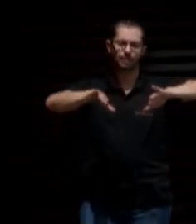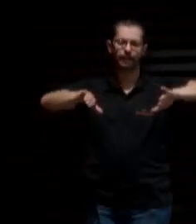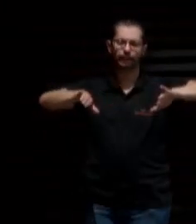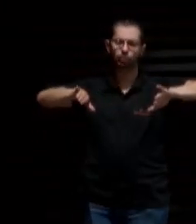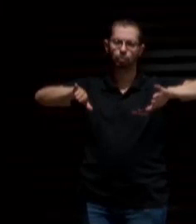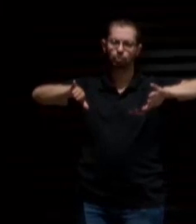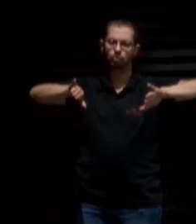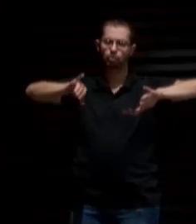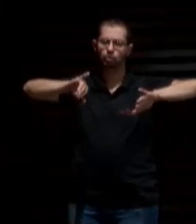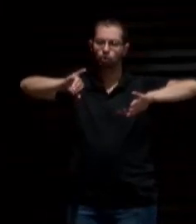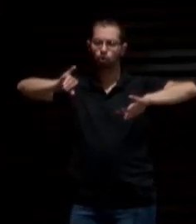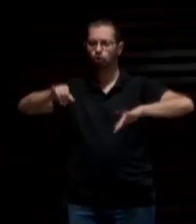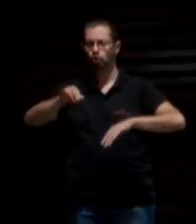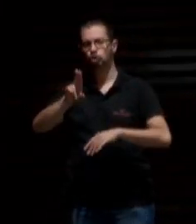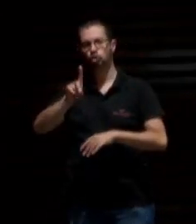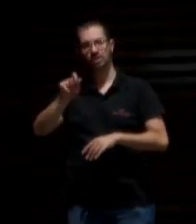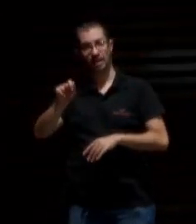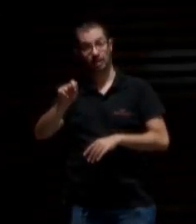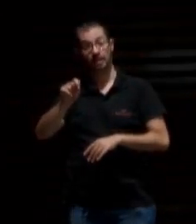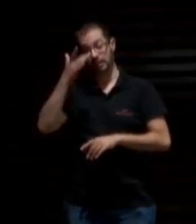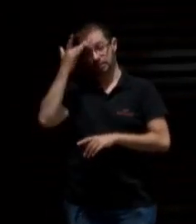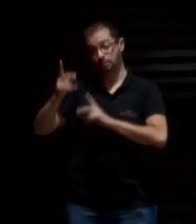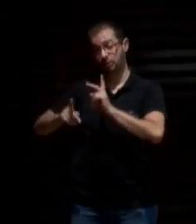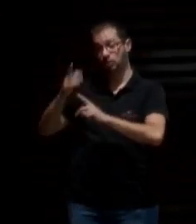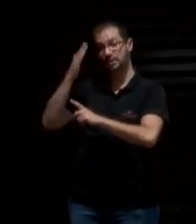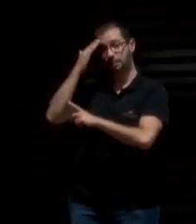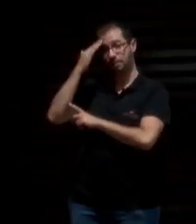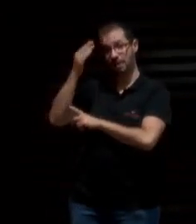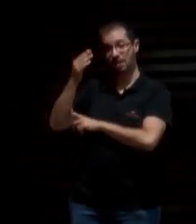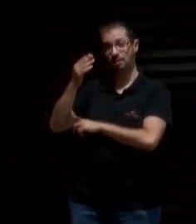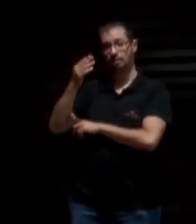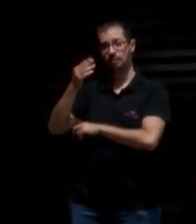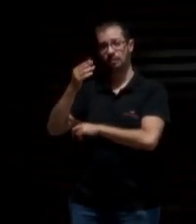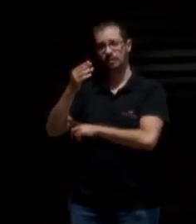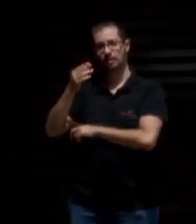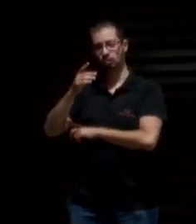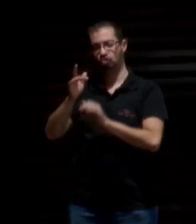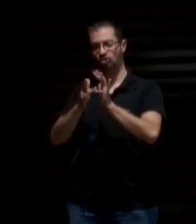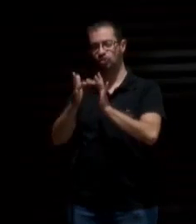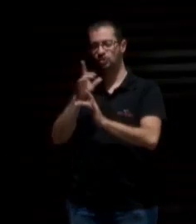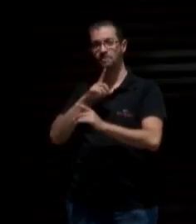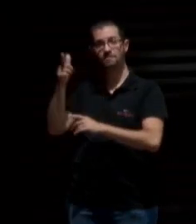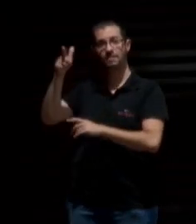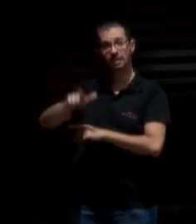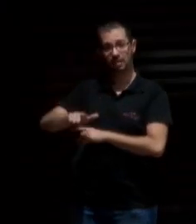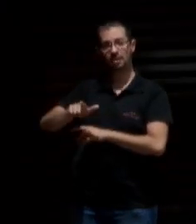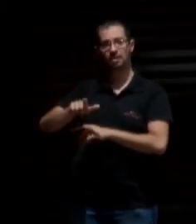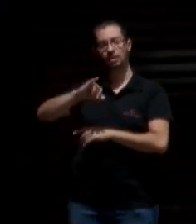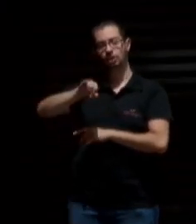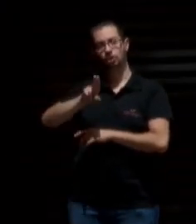que o Salvador, o Messias, viria de Judá. Israel, afastado de Judá, falou: não, nós vamos fazer.